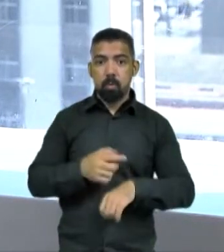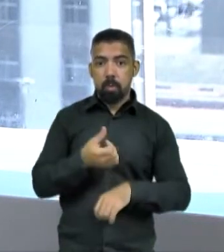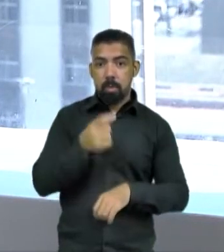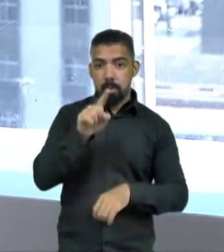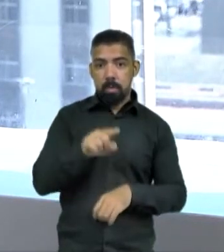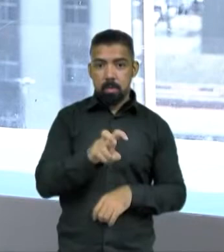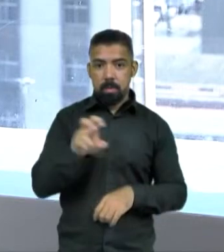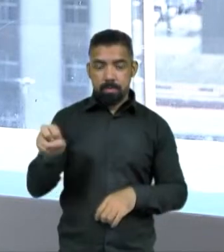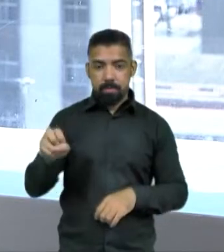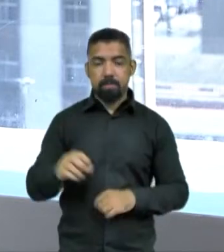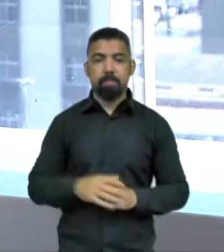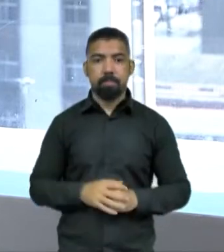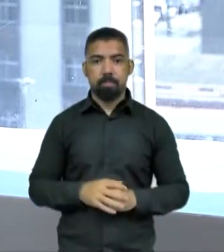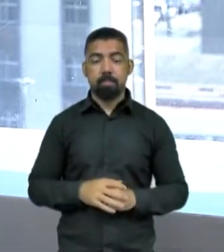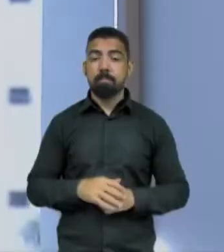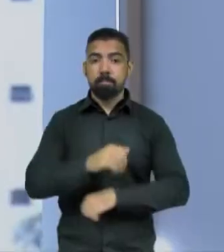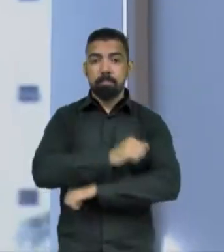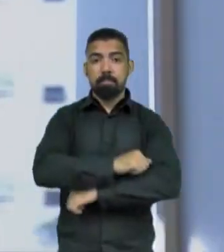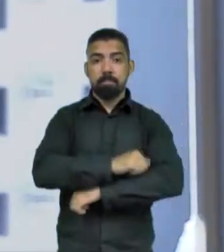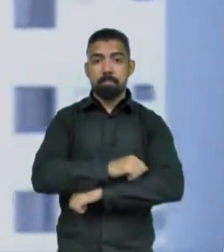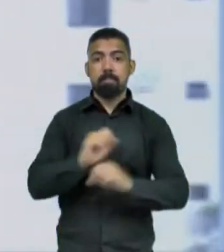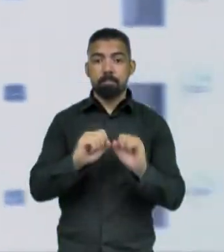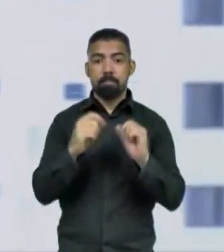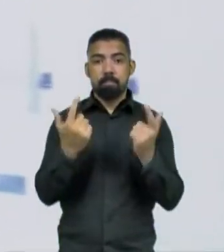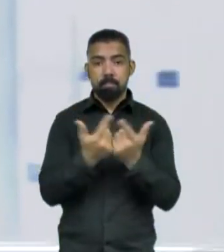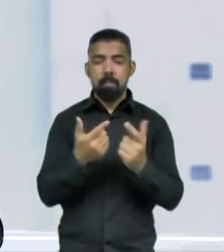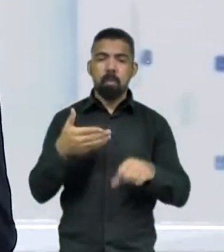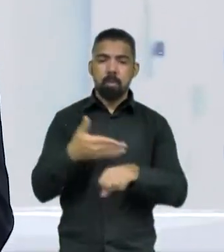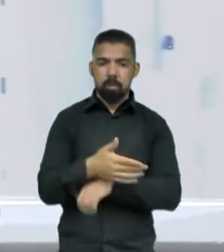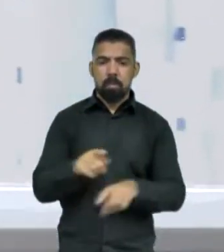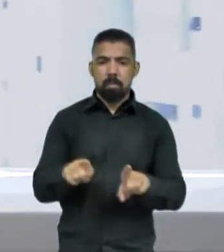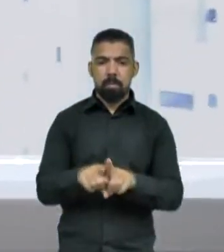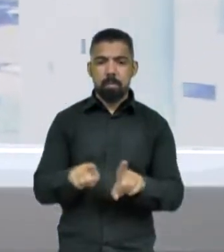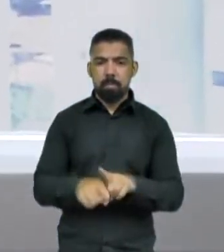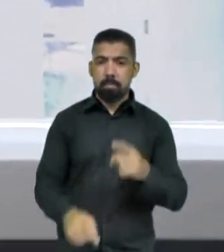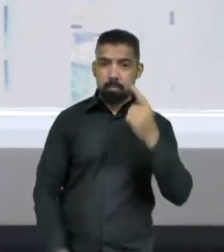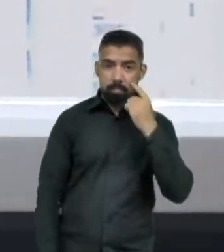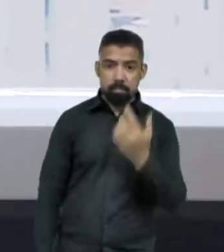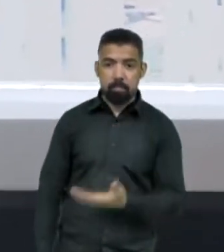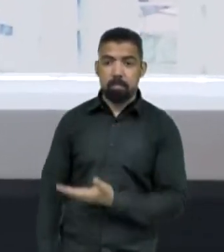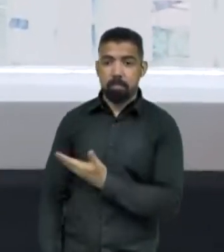da noite no Jornal Assembleia. Acesse também o nosso portal na internet,